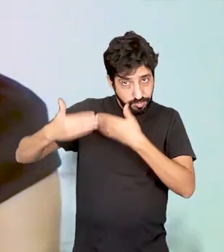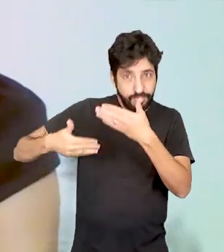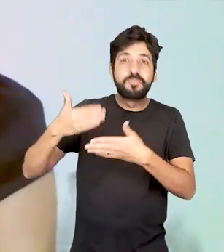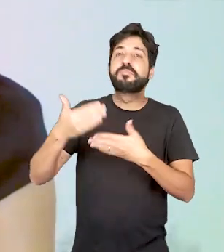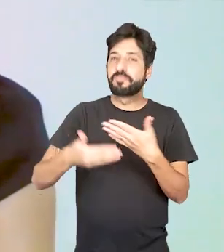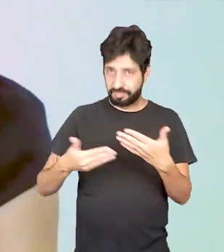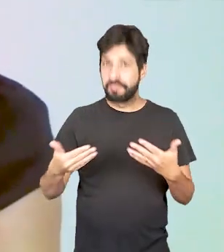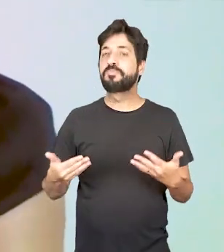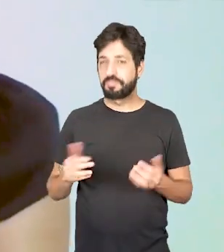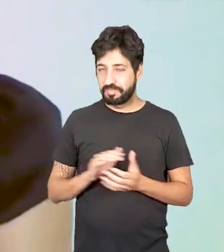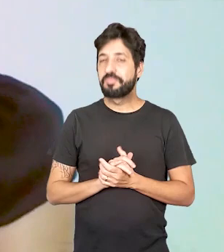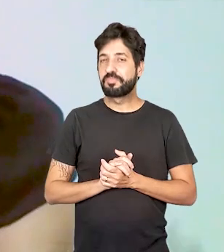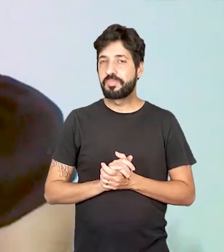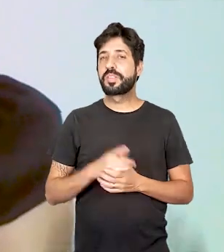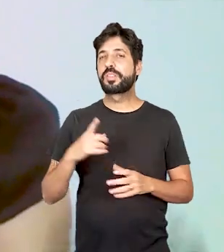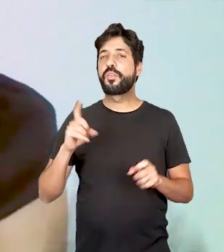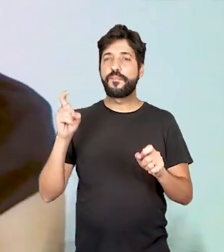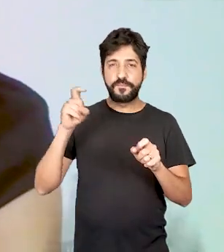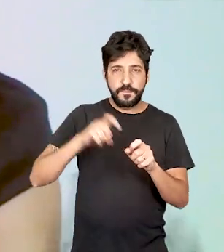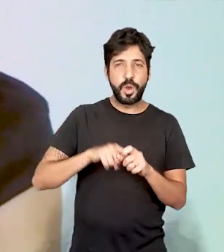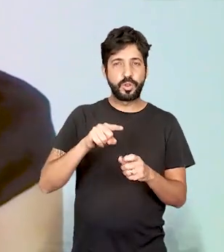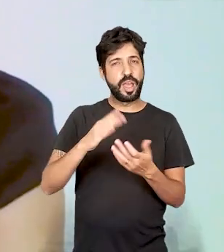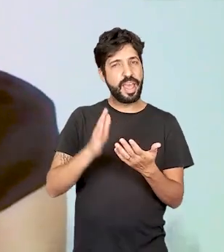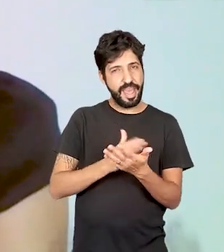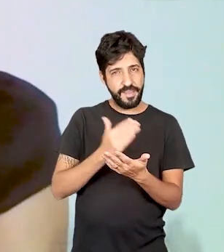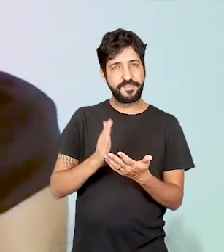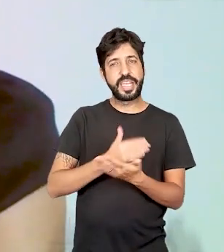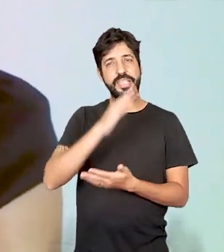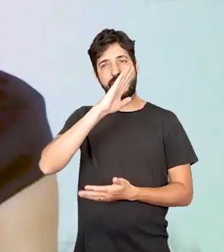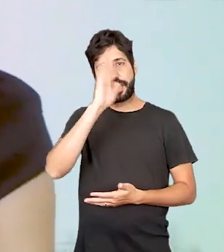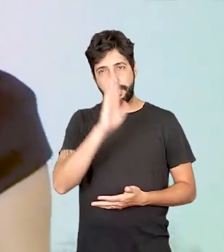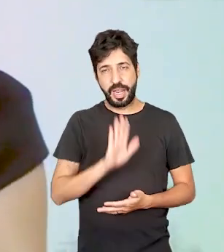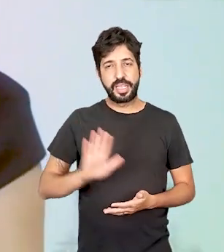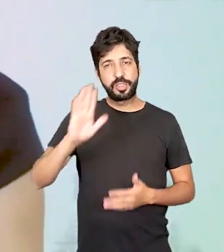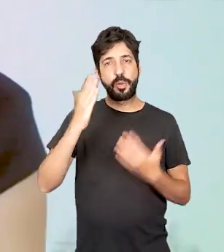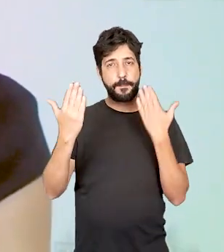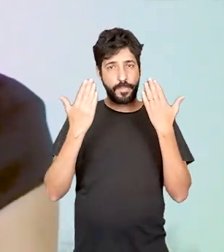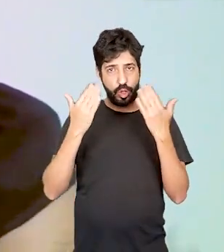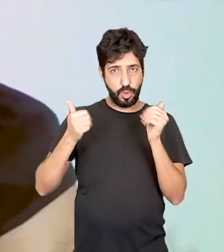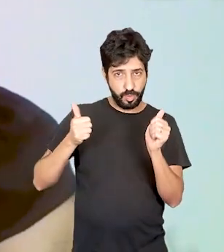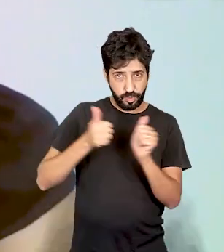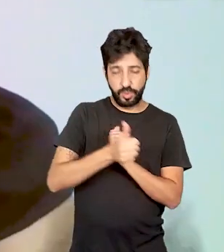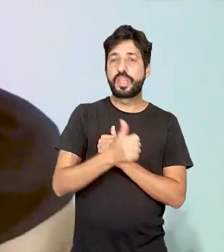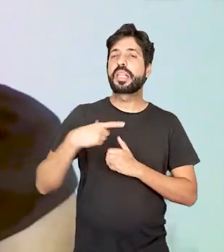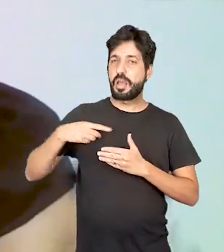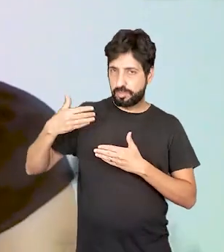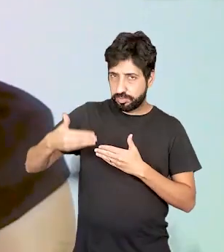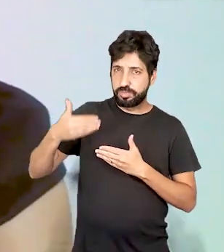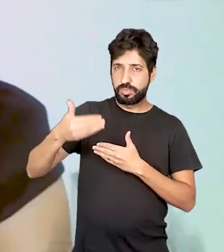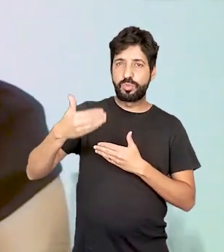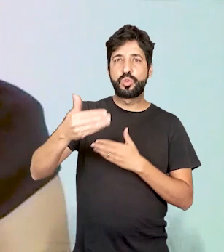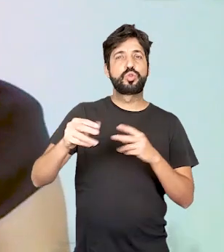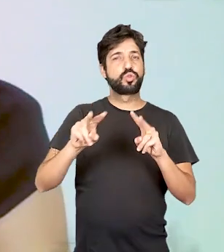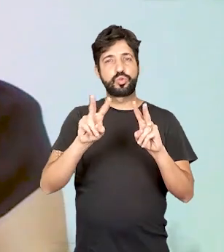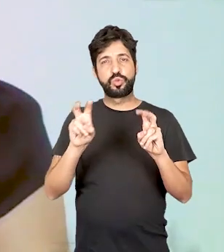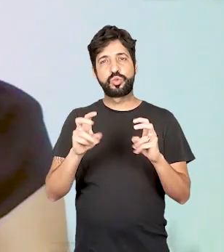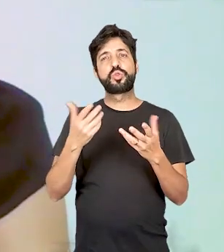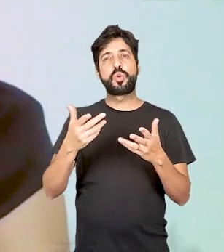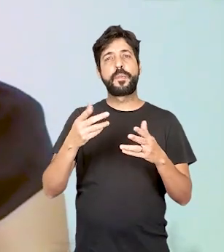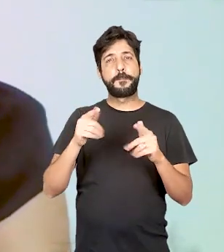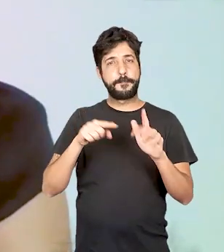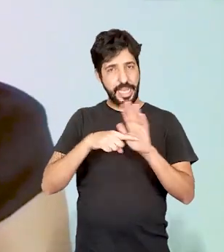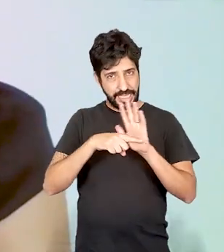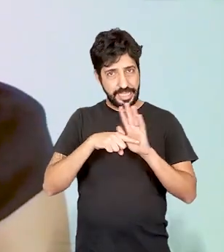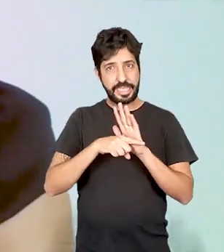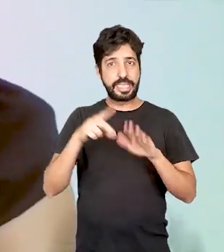avançado bastante, né, também com a retomada da Revista Brasileira de Psicologia do Esporte, temos avançado bastante em termos, né, de pesquisa